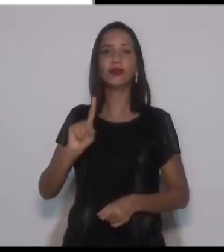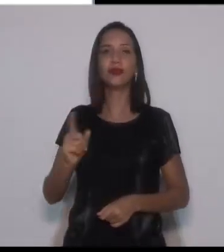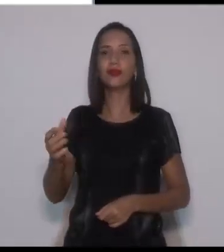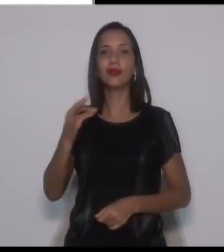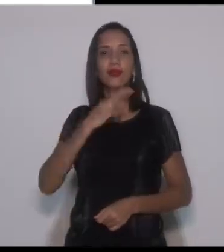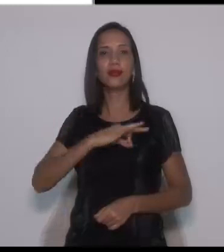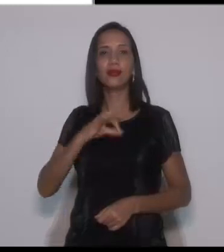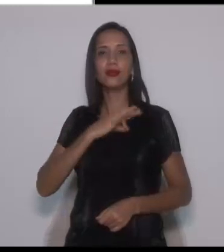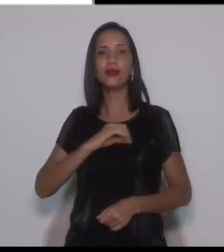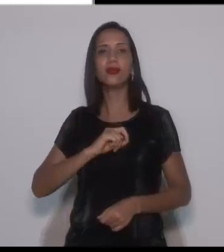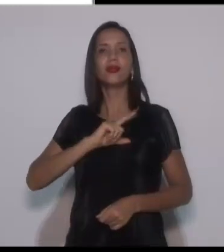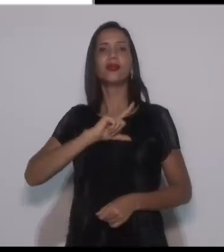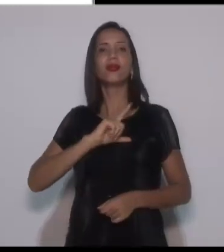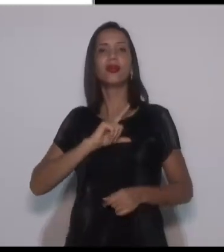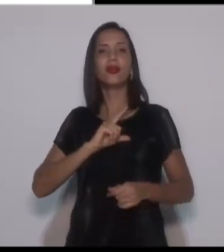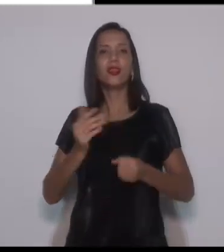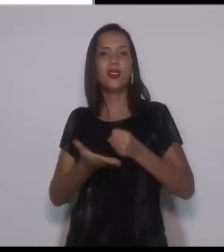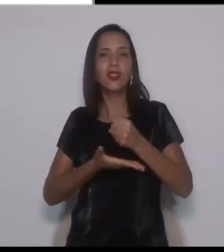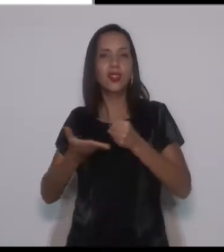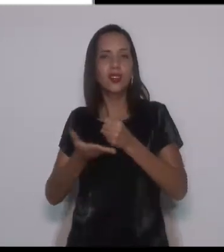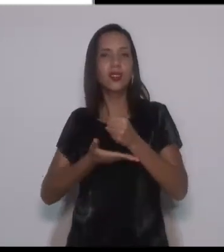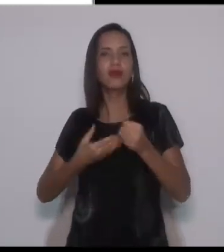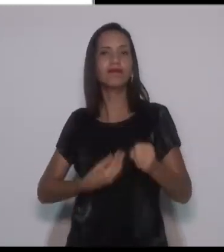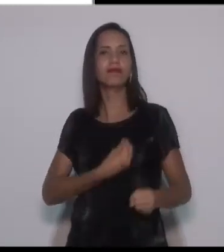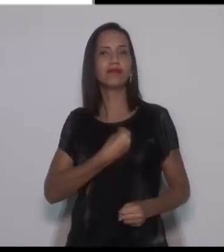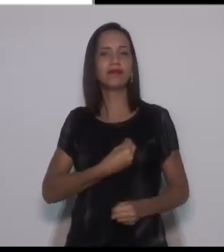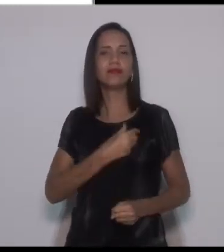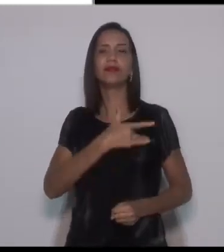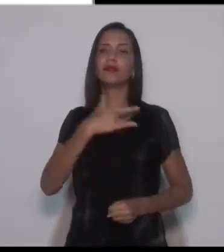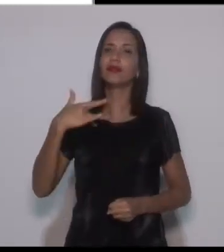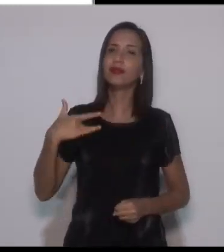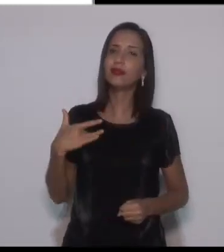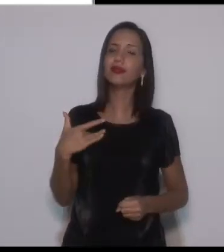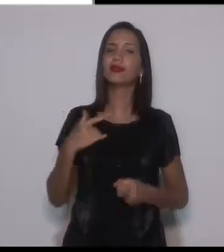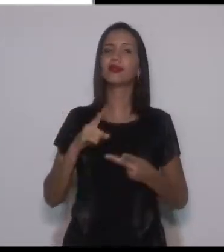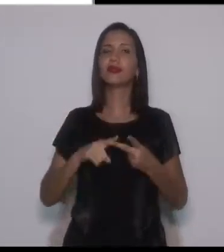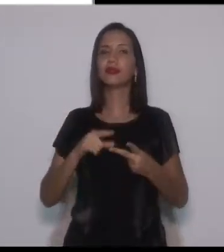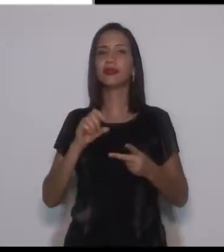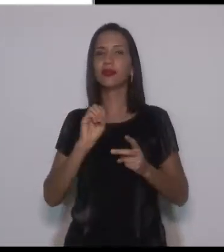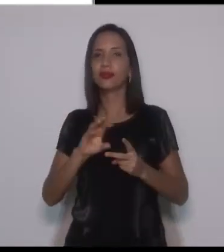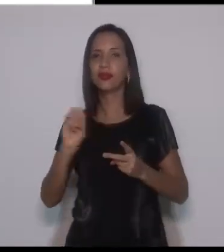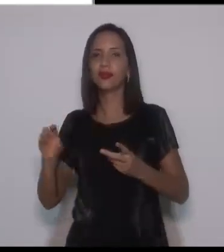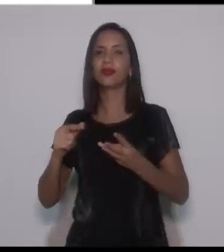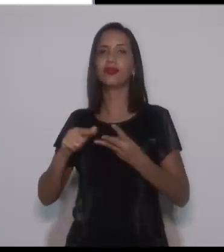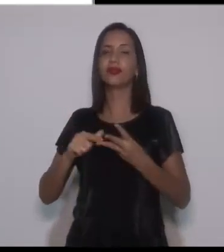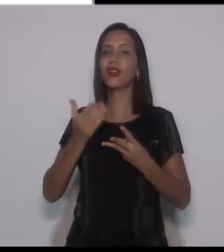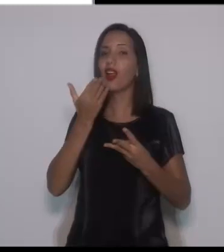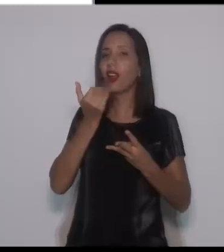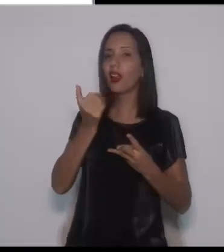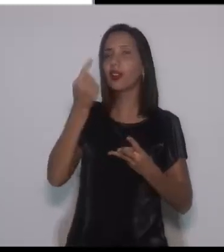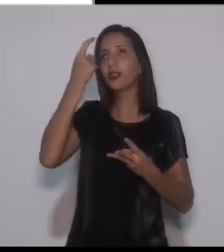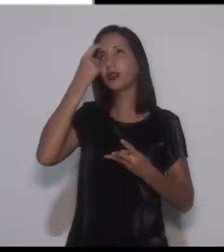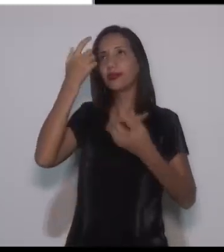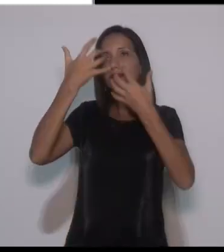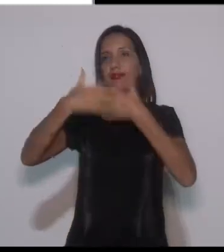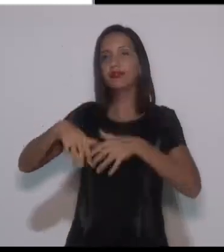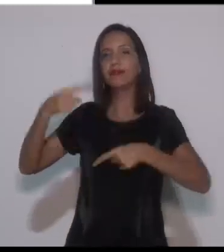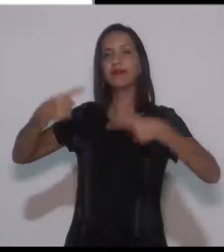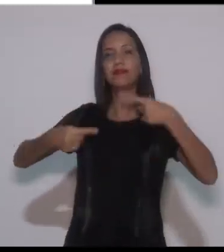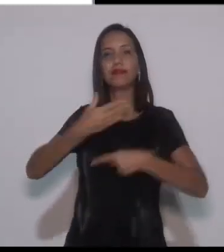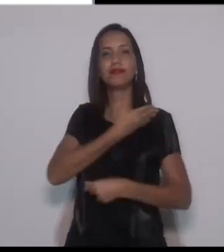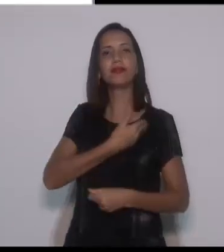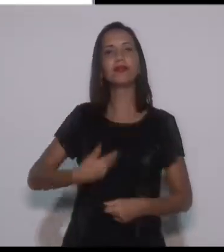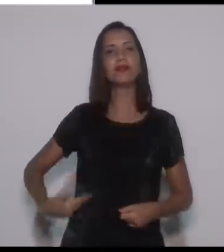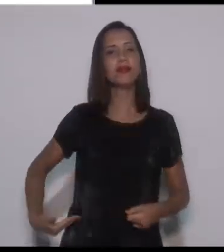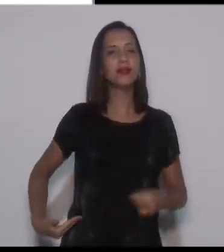que é dar o básico ali do sustento, né, que é a saúde, a educação, a alimentação. Então a gente tem que pensar políticas públicas,